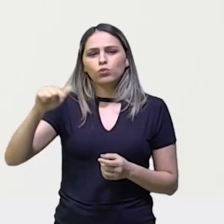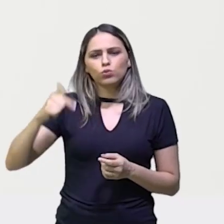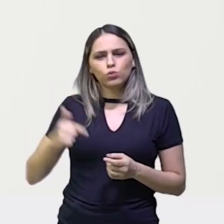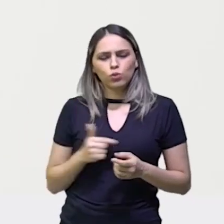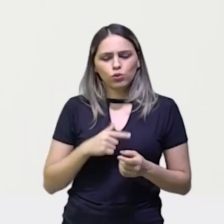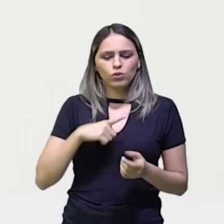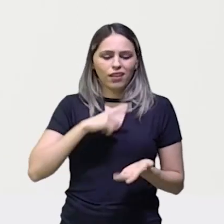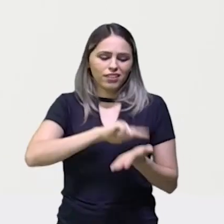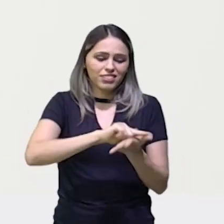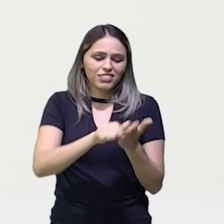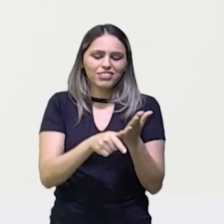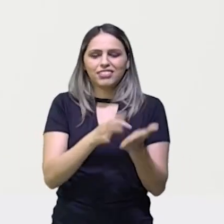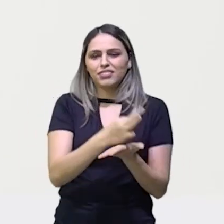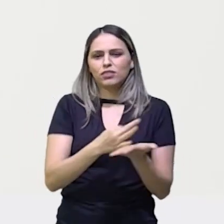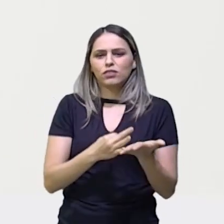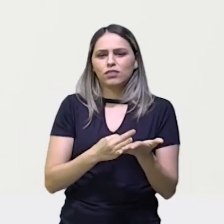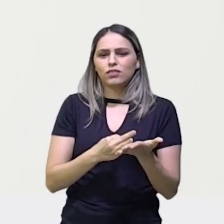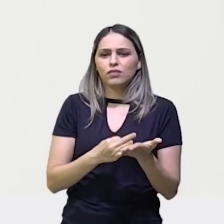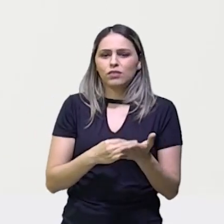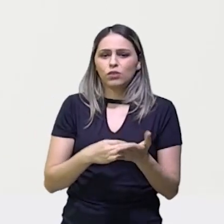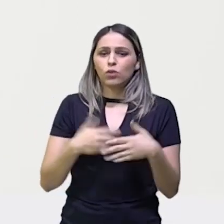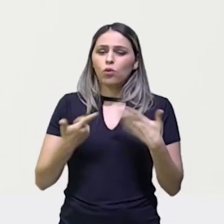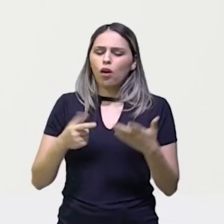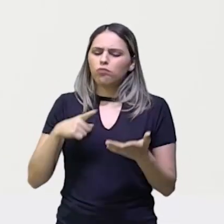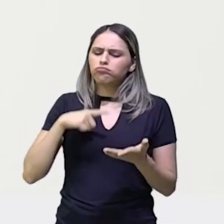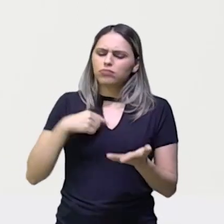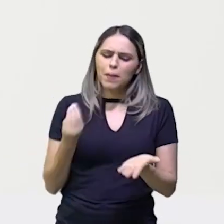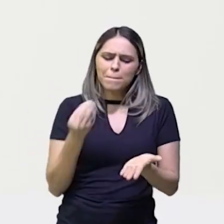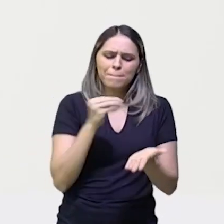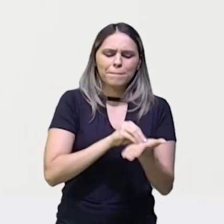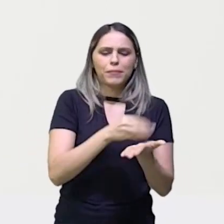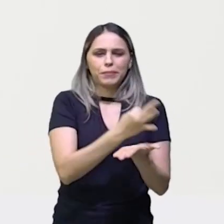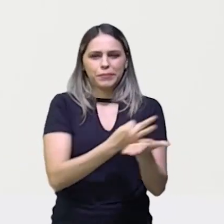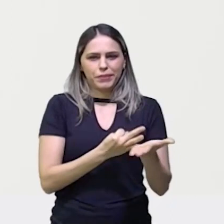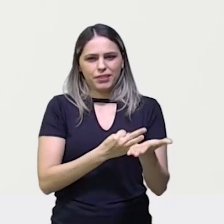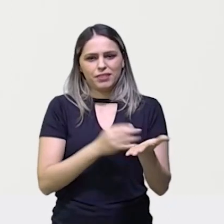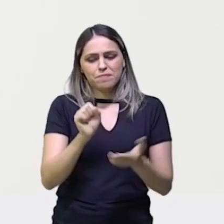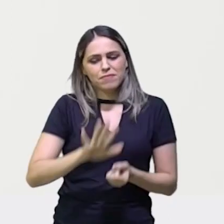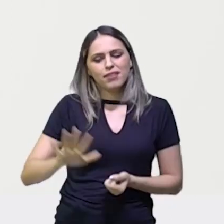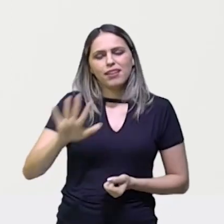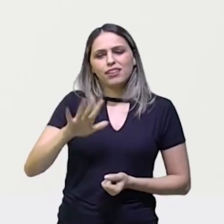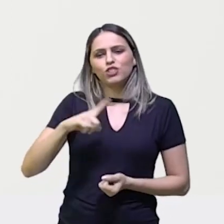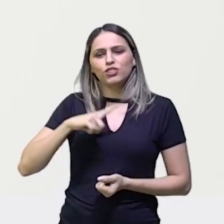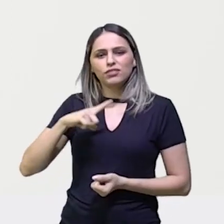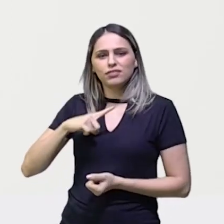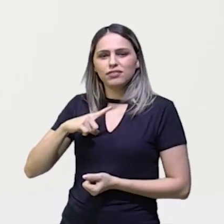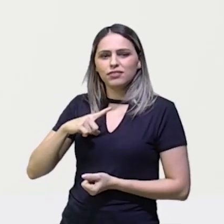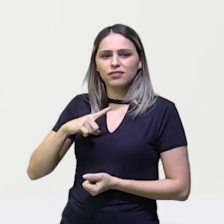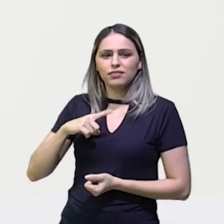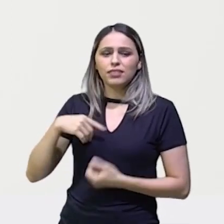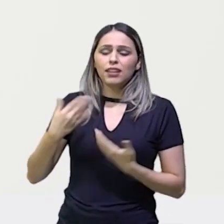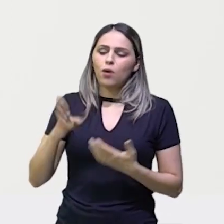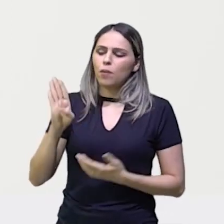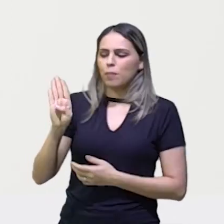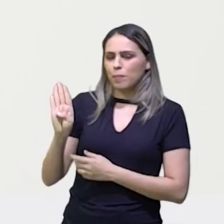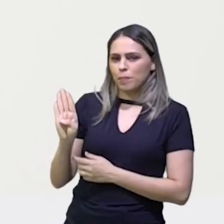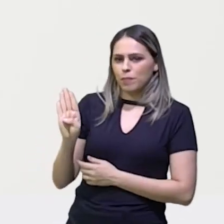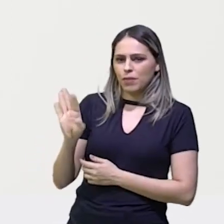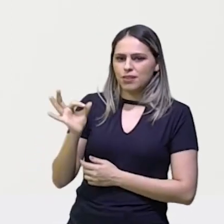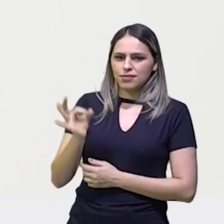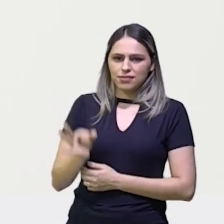que eu perguntei qual é o portador textual dessa imagem. No caso aqui é a letra